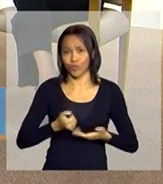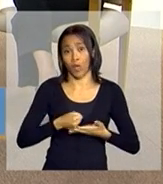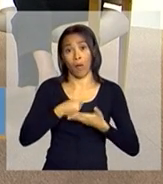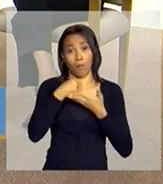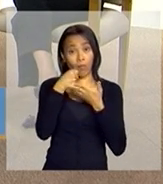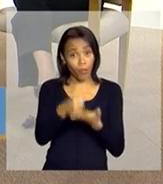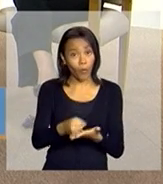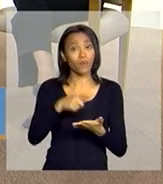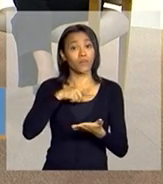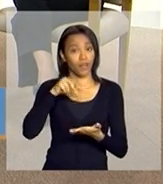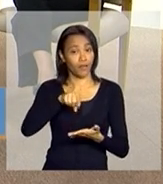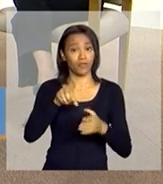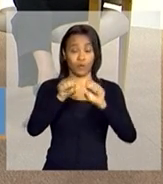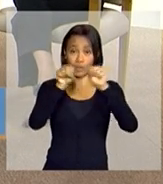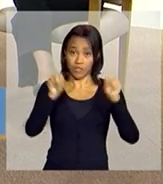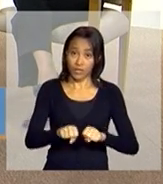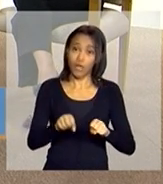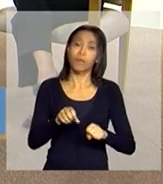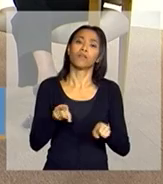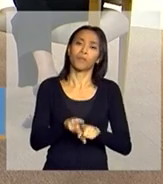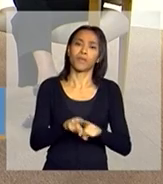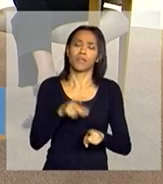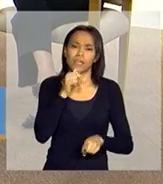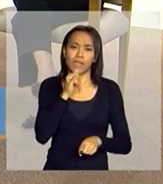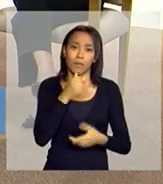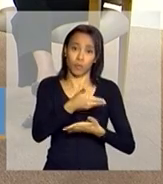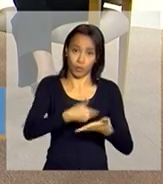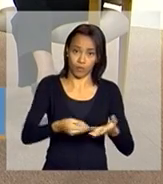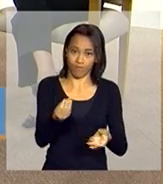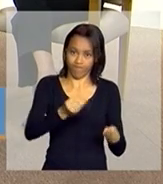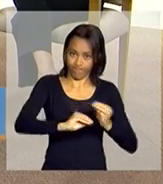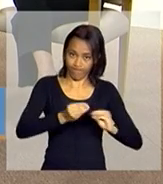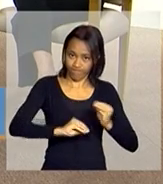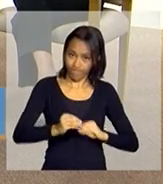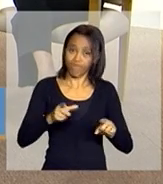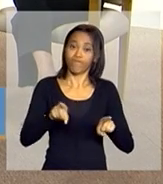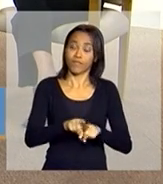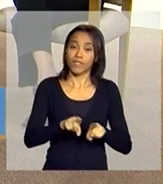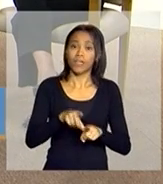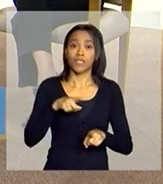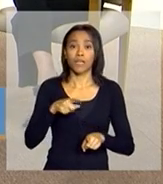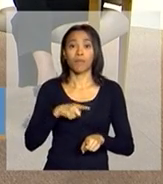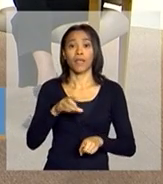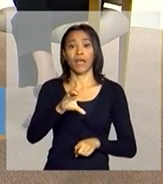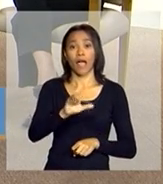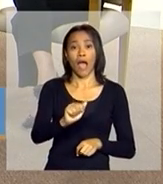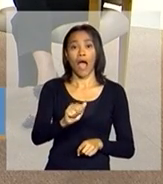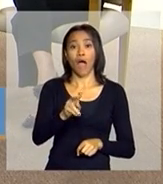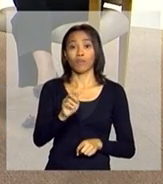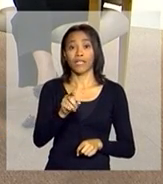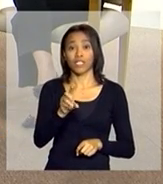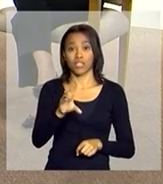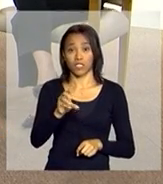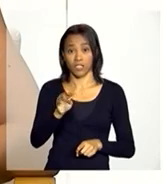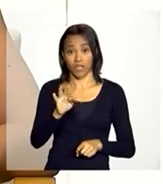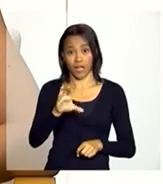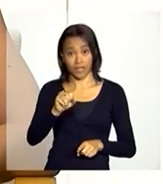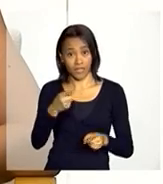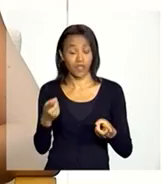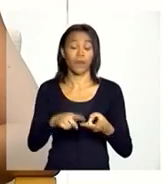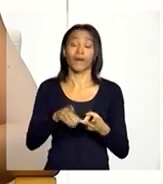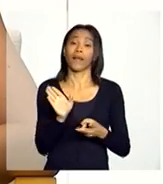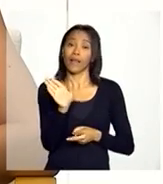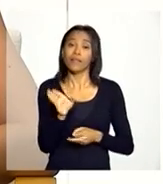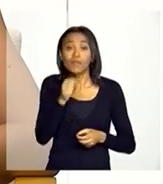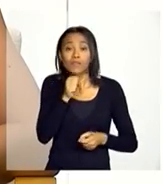rede suas Como por exemplo o CAD suas que estamos falando aqui o sistema de autenticação e autorização sistema carteira de idoso